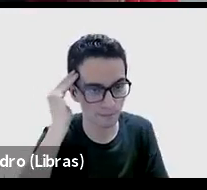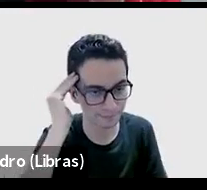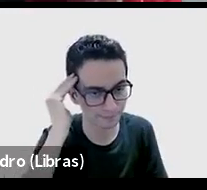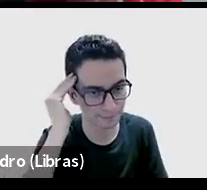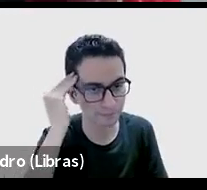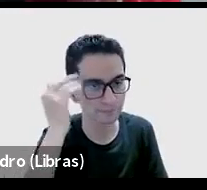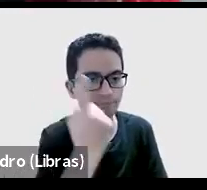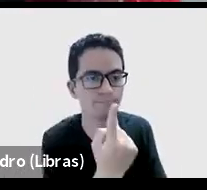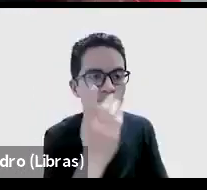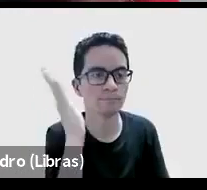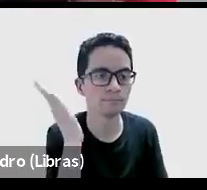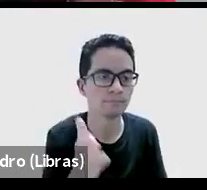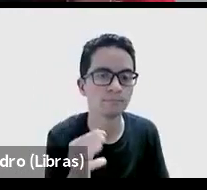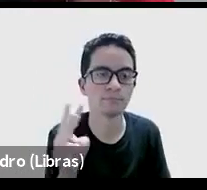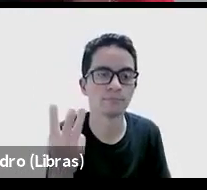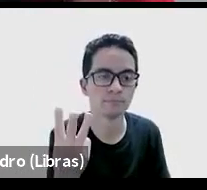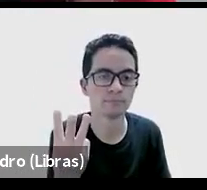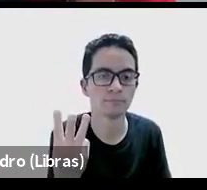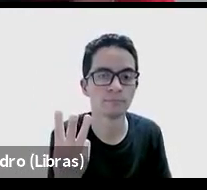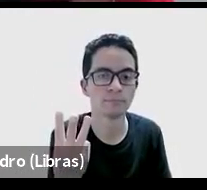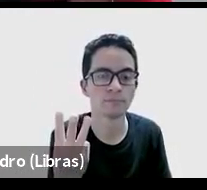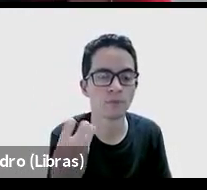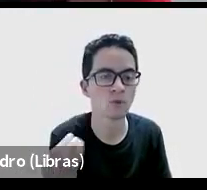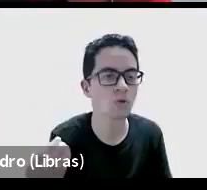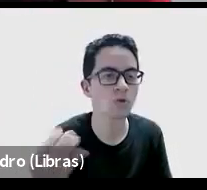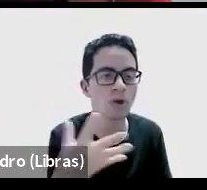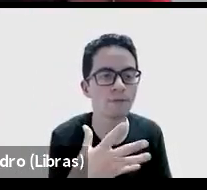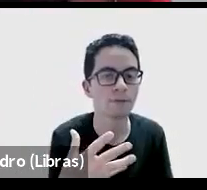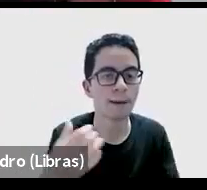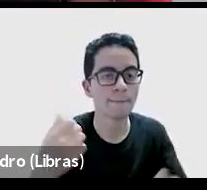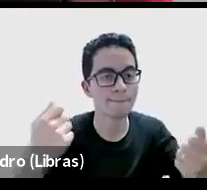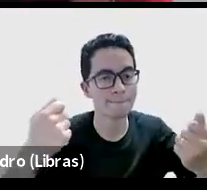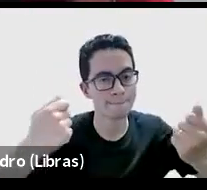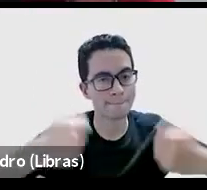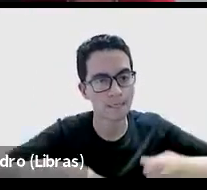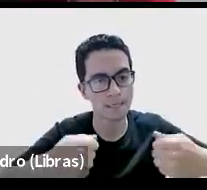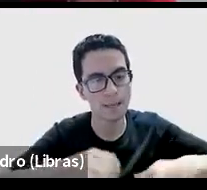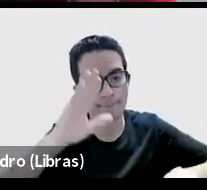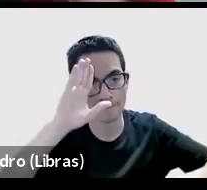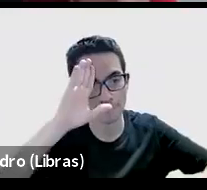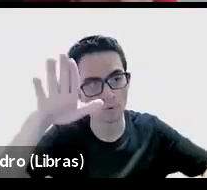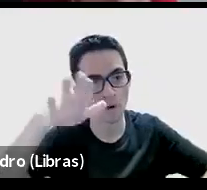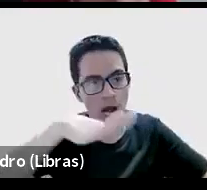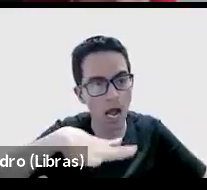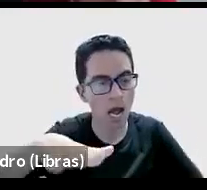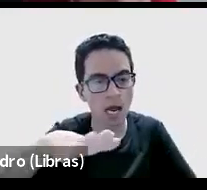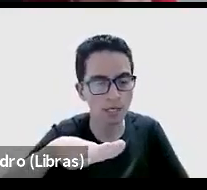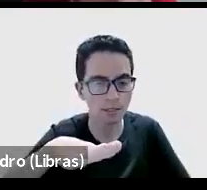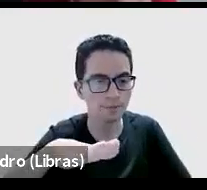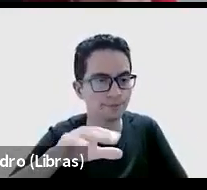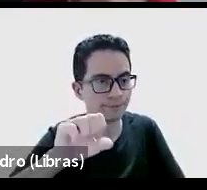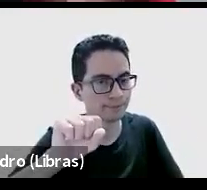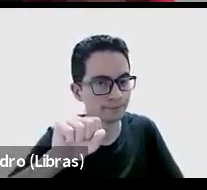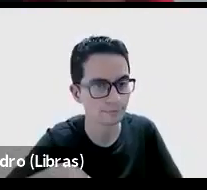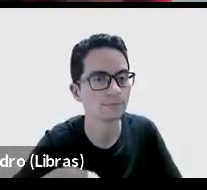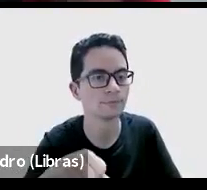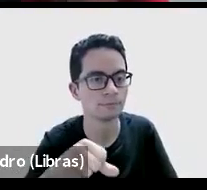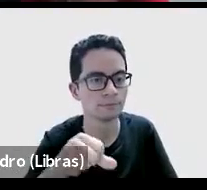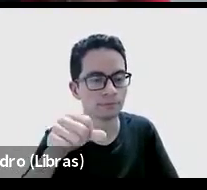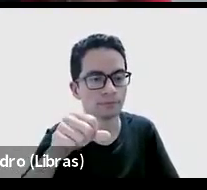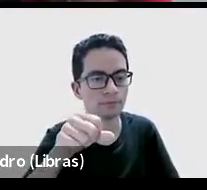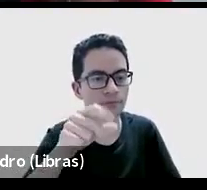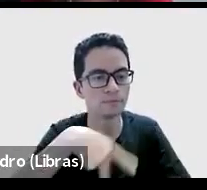1/3, né, dos novos imigrantes estão na cidade de São Paulo, né? Então a gente está no principal centro migratório, né, do